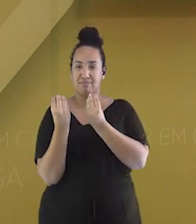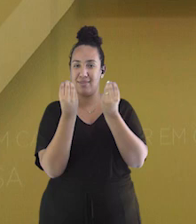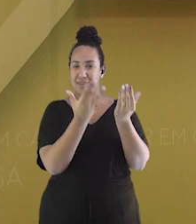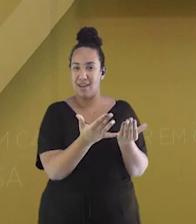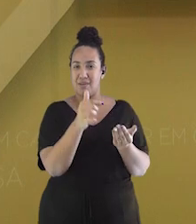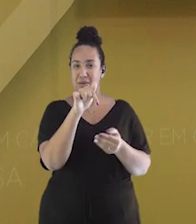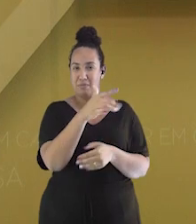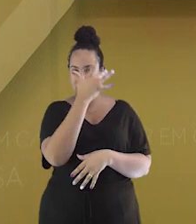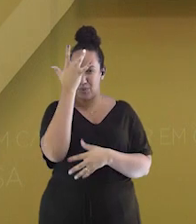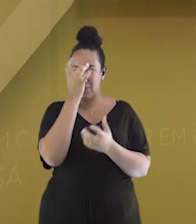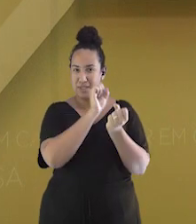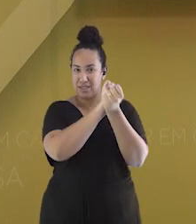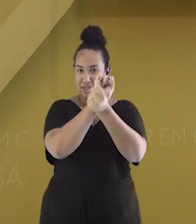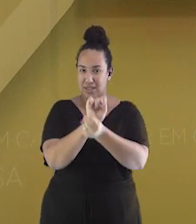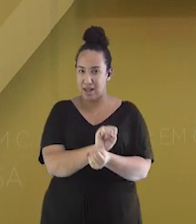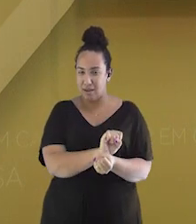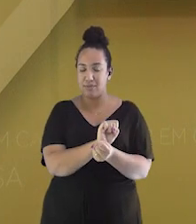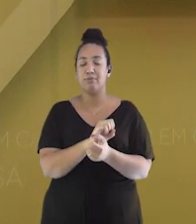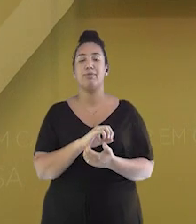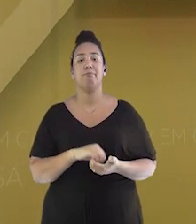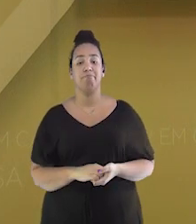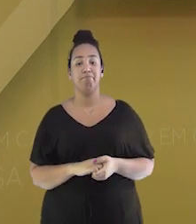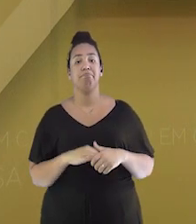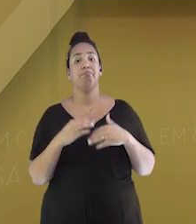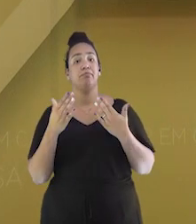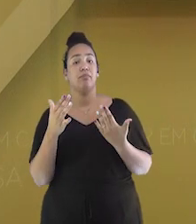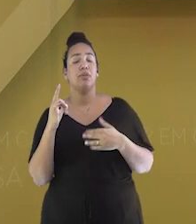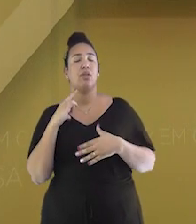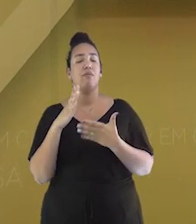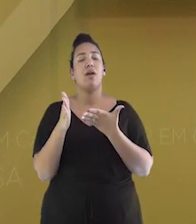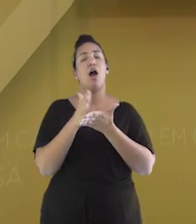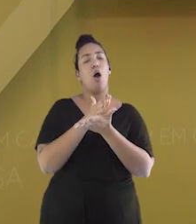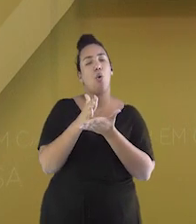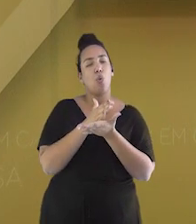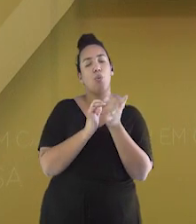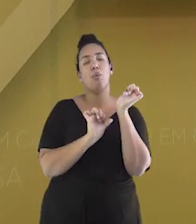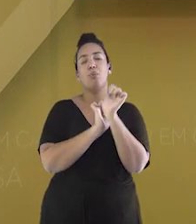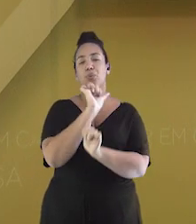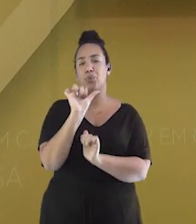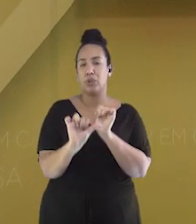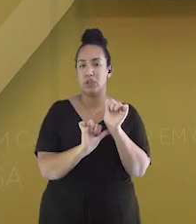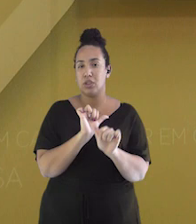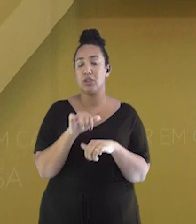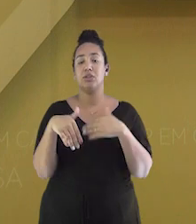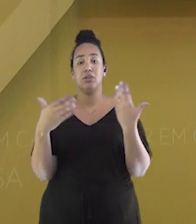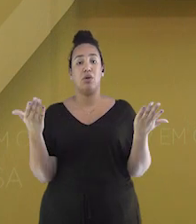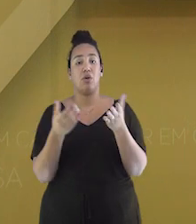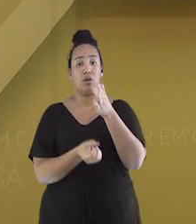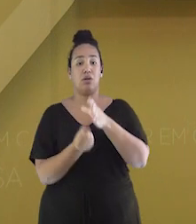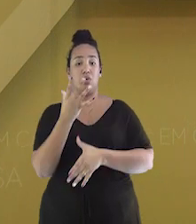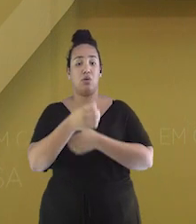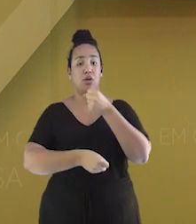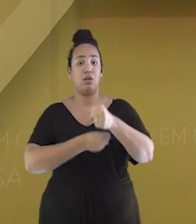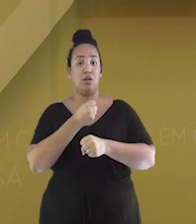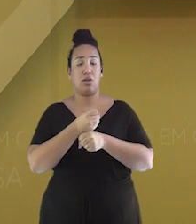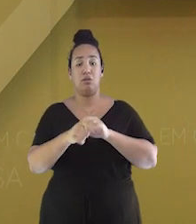matrículas irregulares de escravos. Após algumas mudanças e intervenções, foi promulgada a Lei número